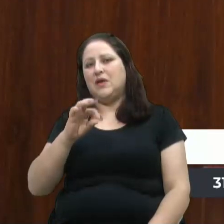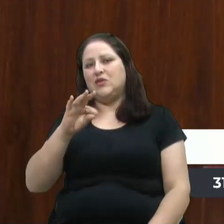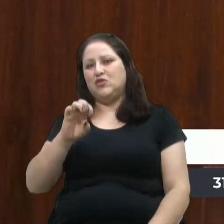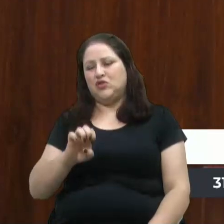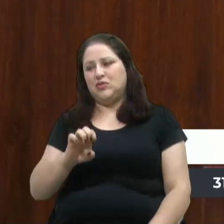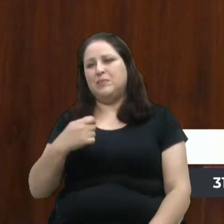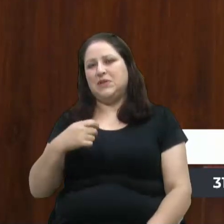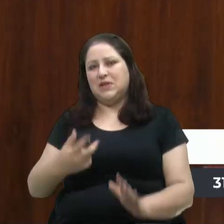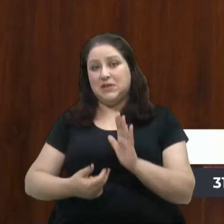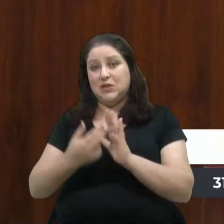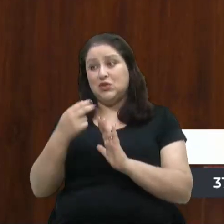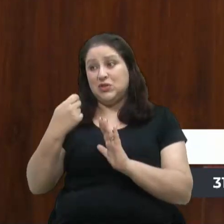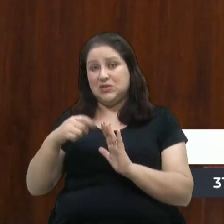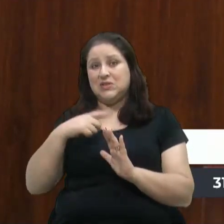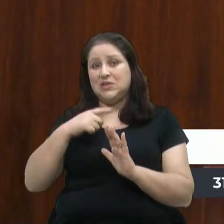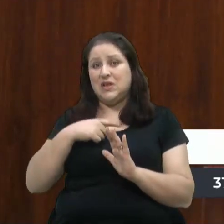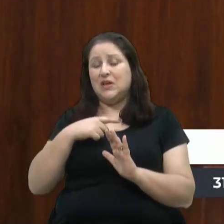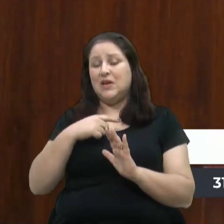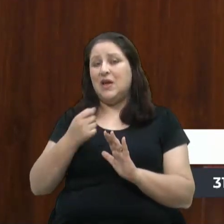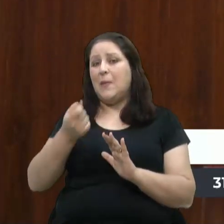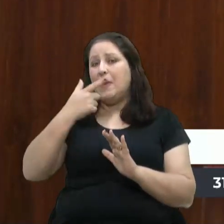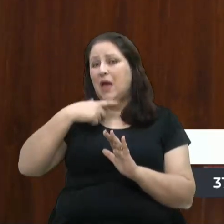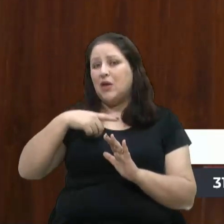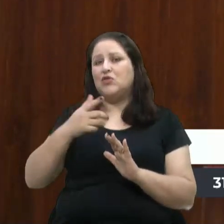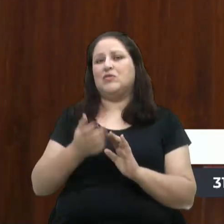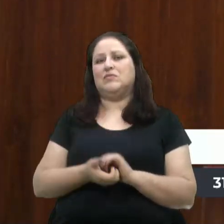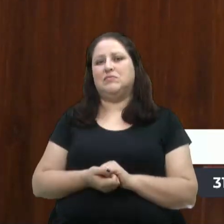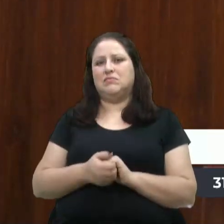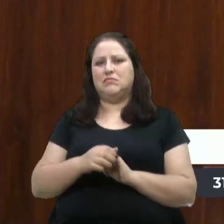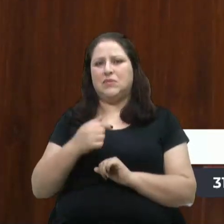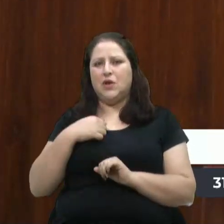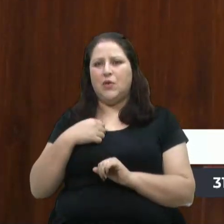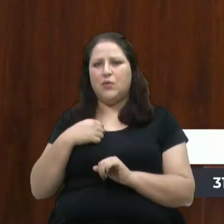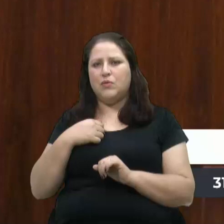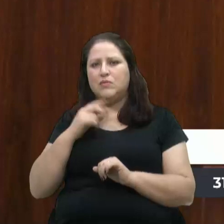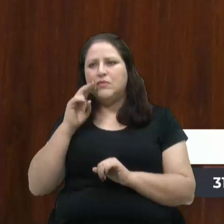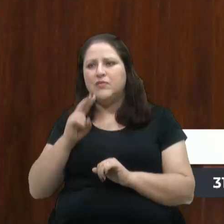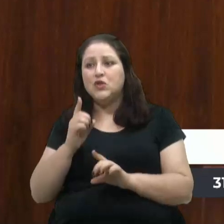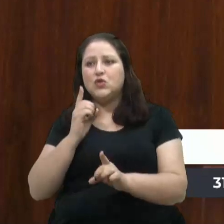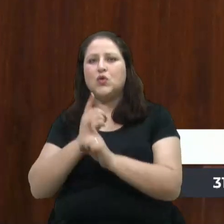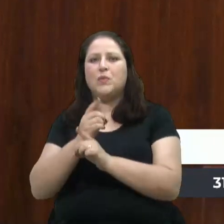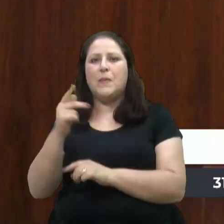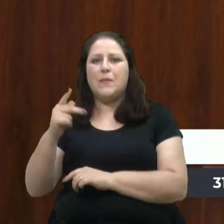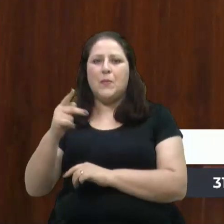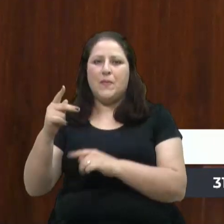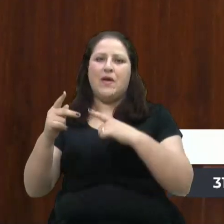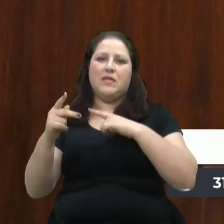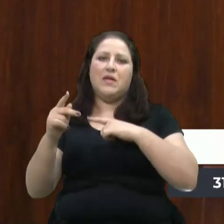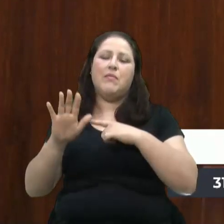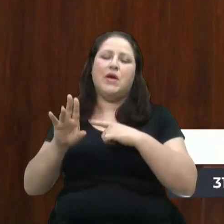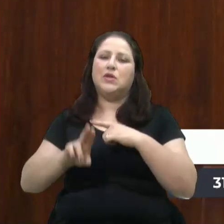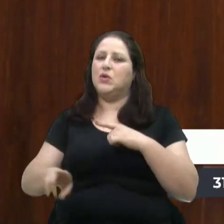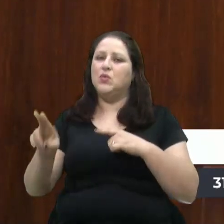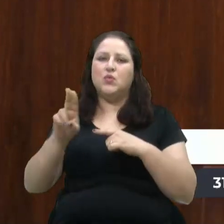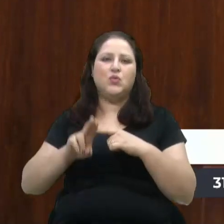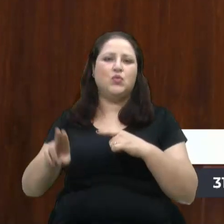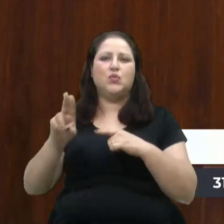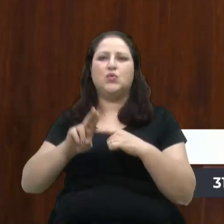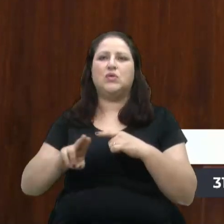contraste por outras formas eu descobri que tem esse contraste no Pompéia só que não está sendo usado para